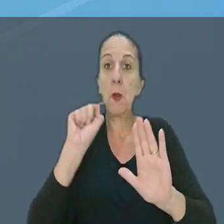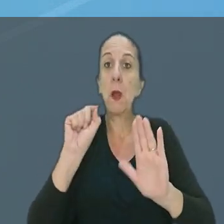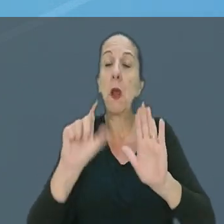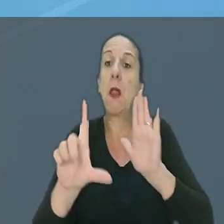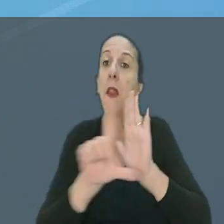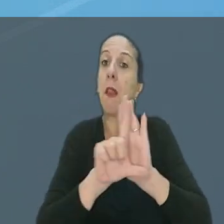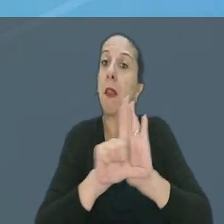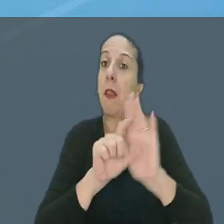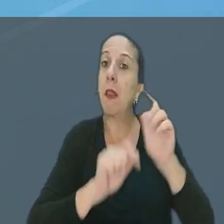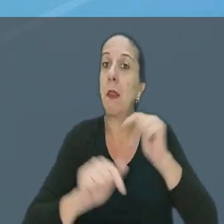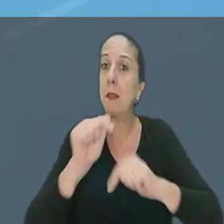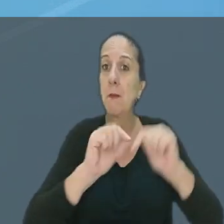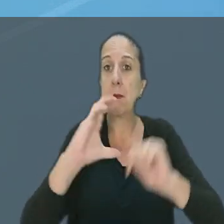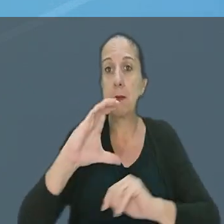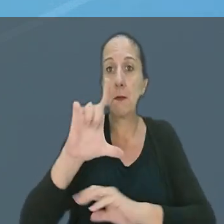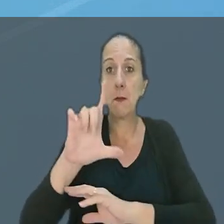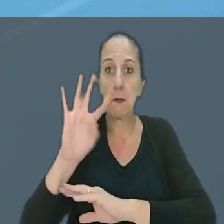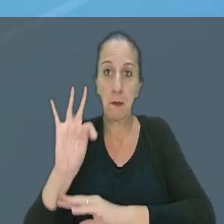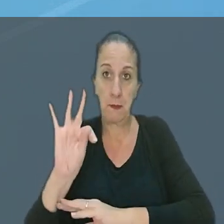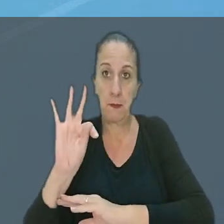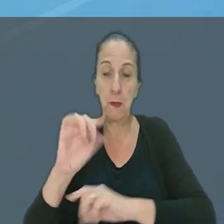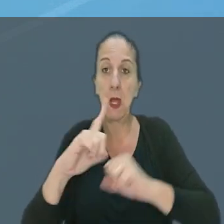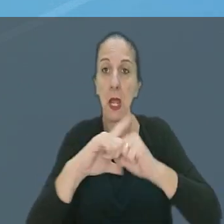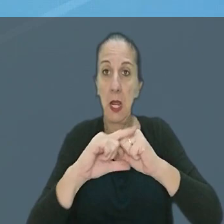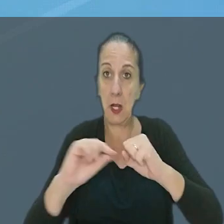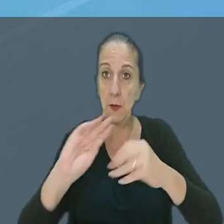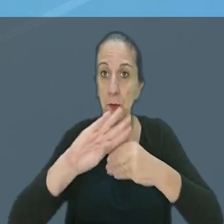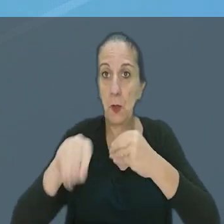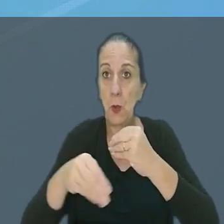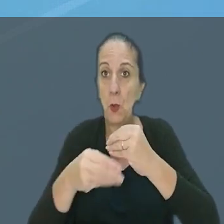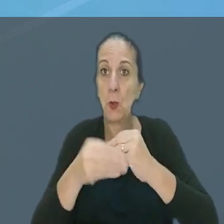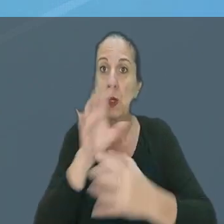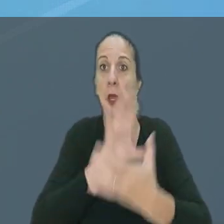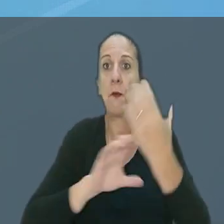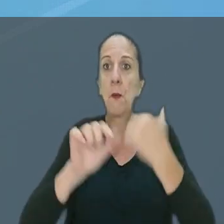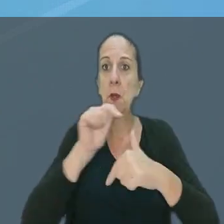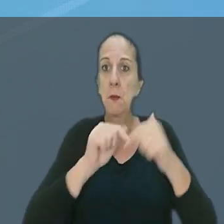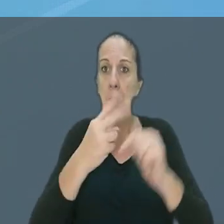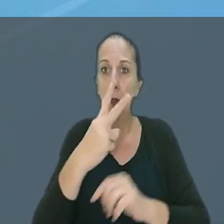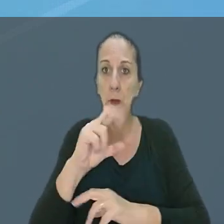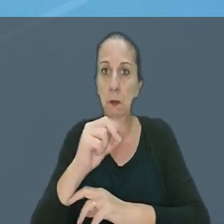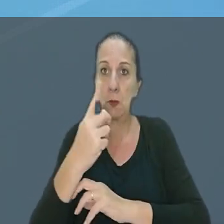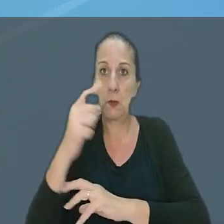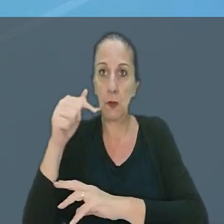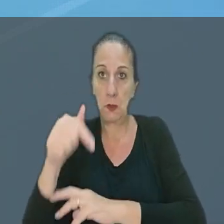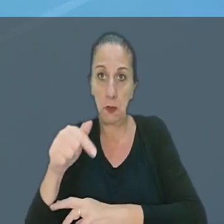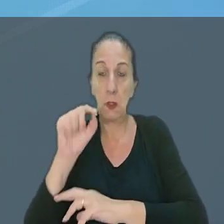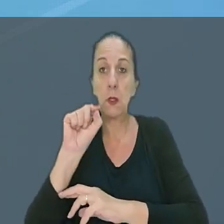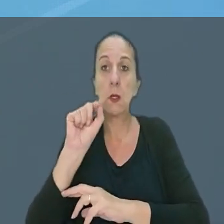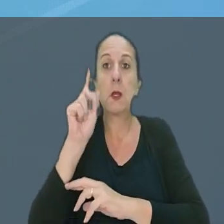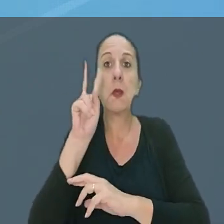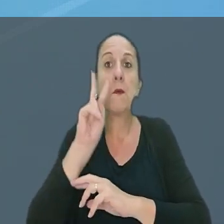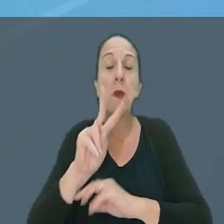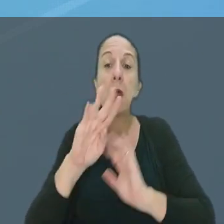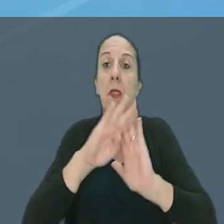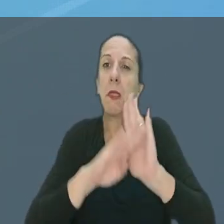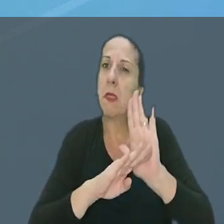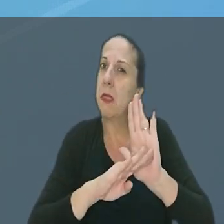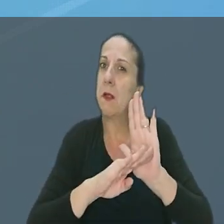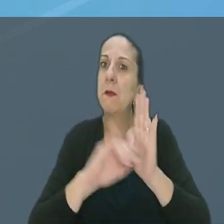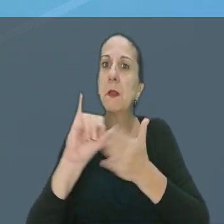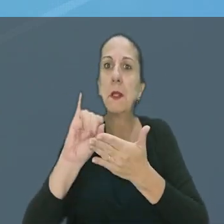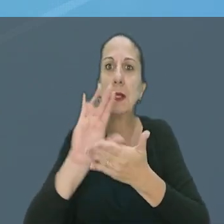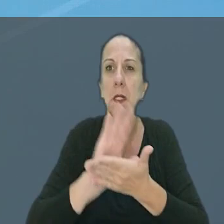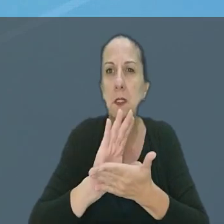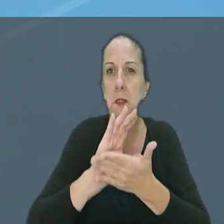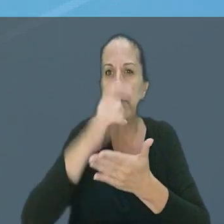1º, da Consolidação das Leis do Trabalho, a CLT. O artigo foi incluído pela reforma trabalhista em 2017 e prevê a tarifação